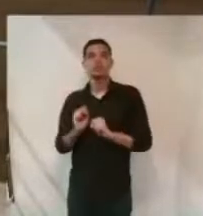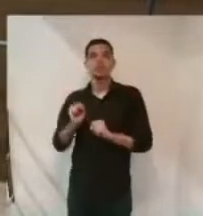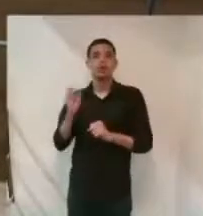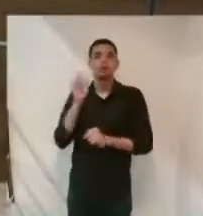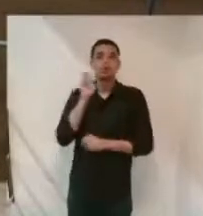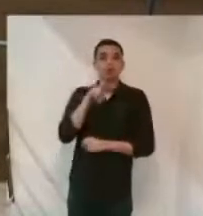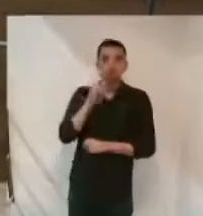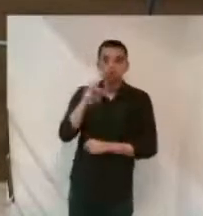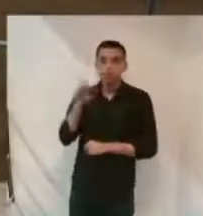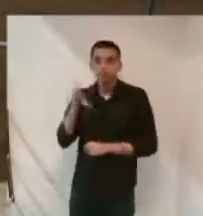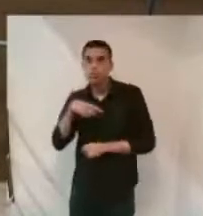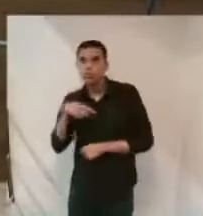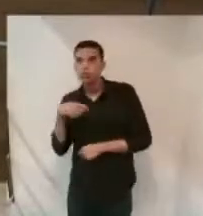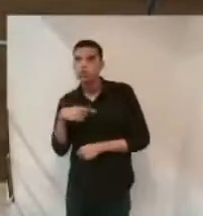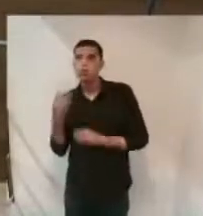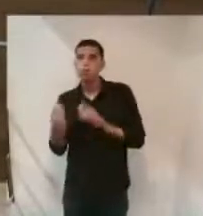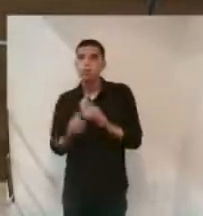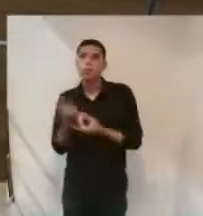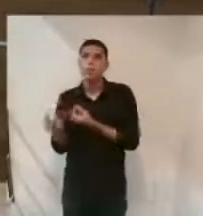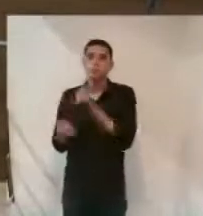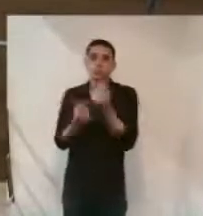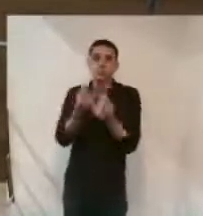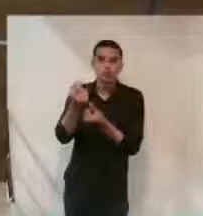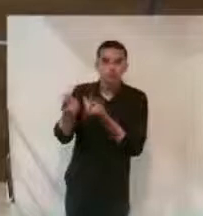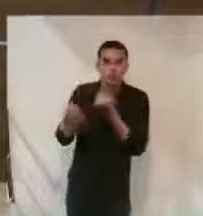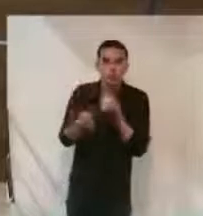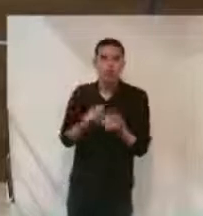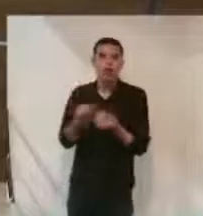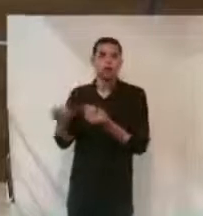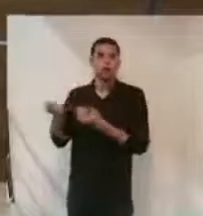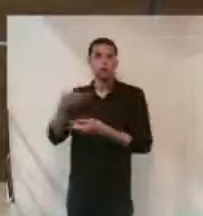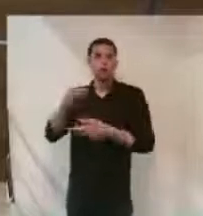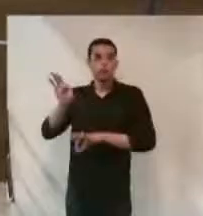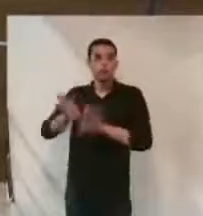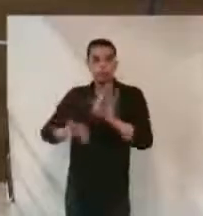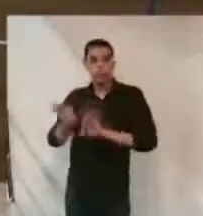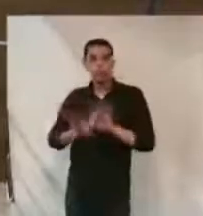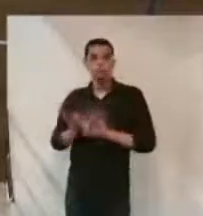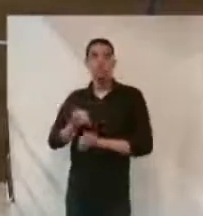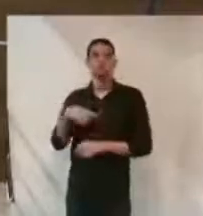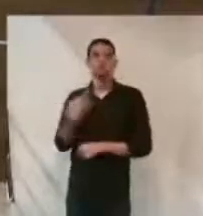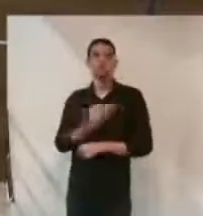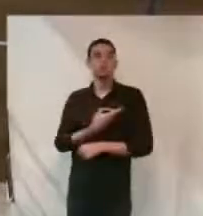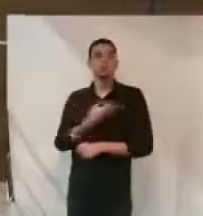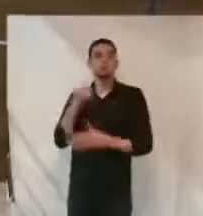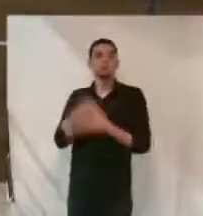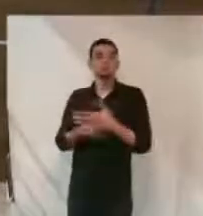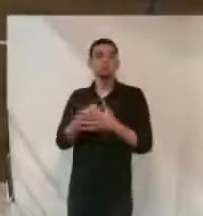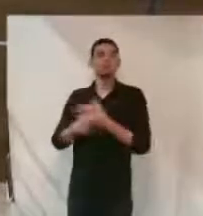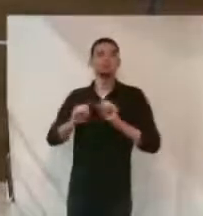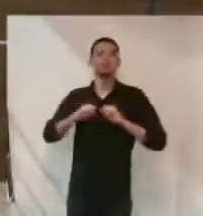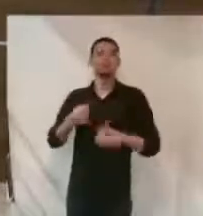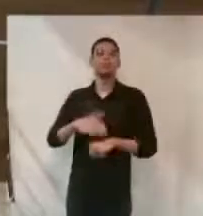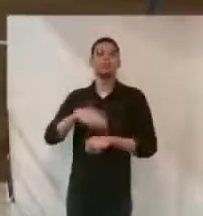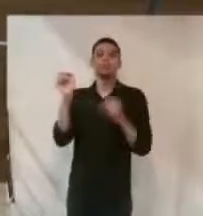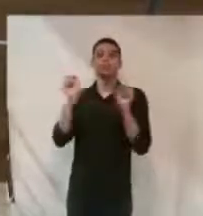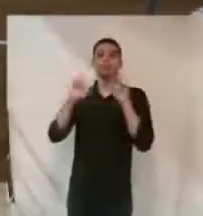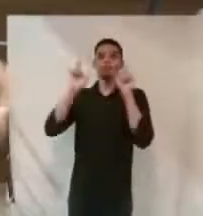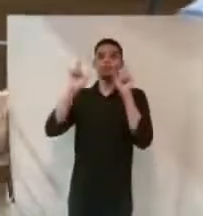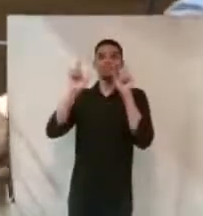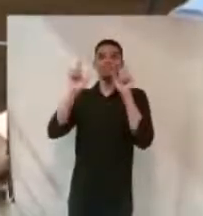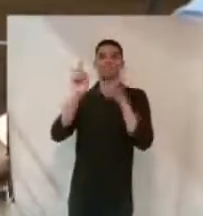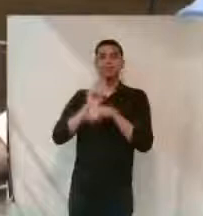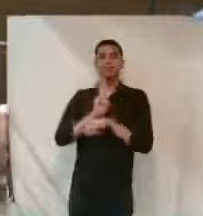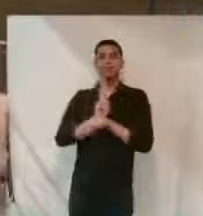Não é só chegar ao lixão zero, mas manter essa situação no estado é fundamental, e o tribunal é vigilante nisso. E, por